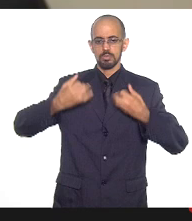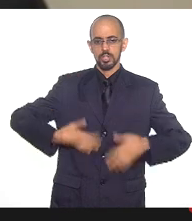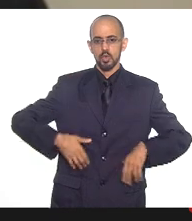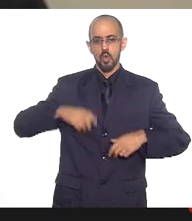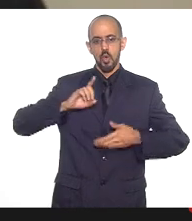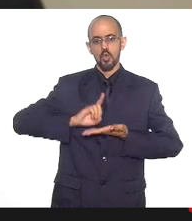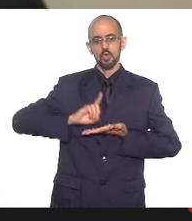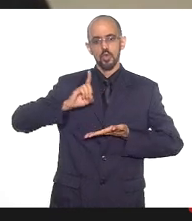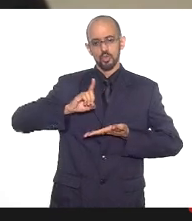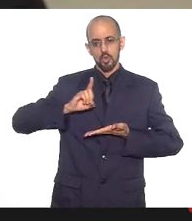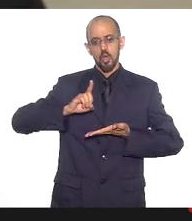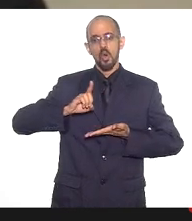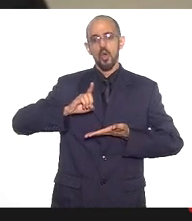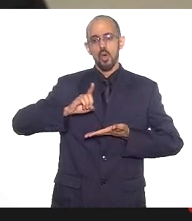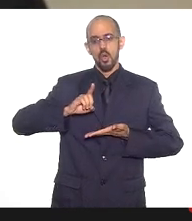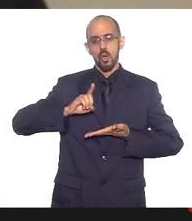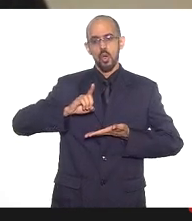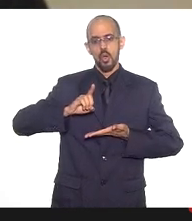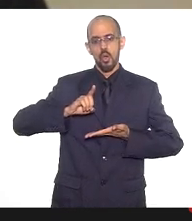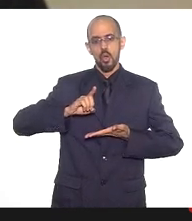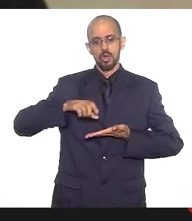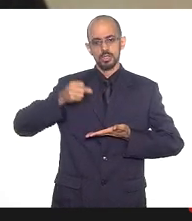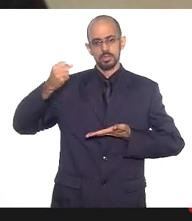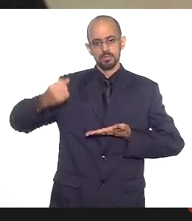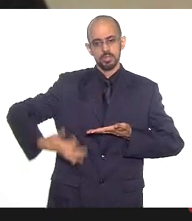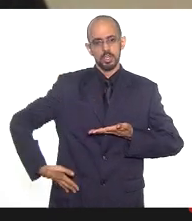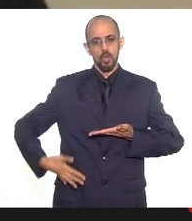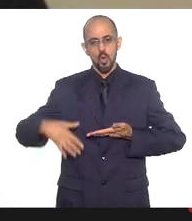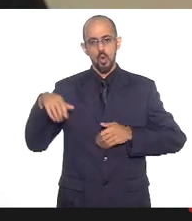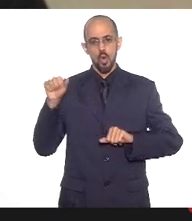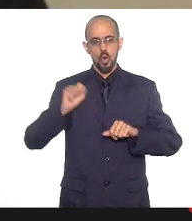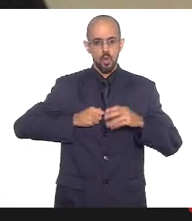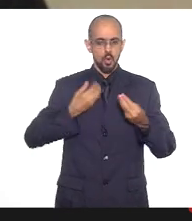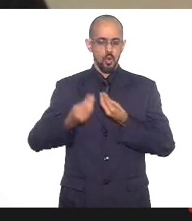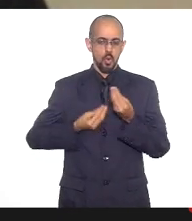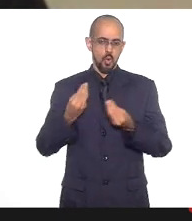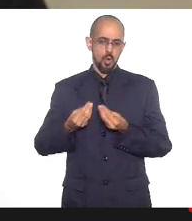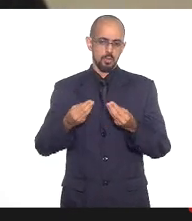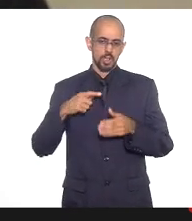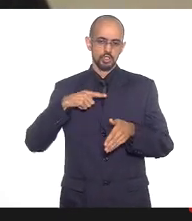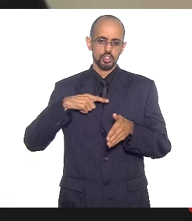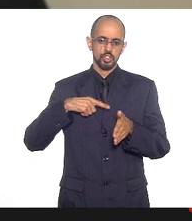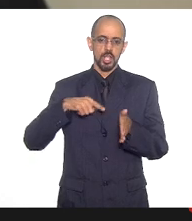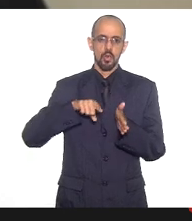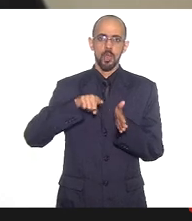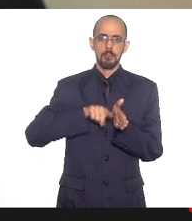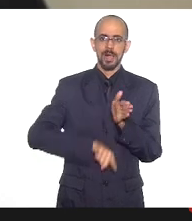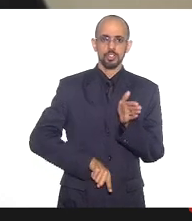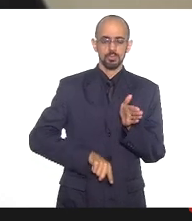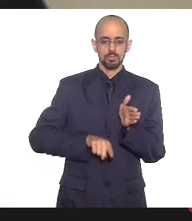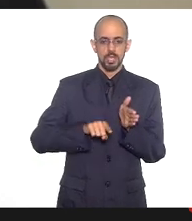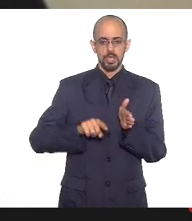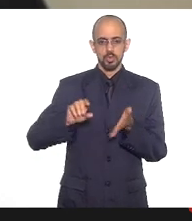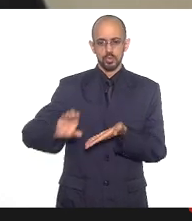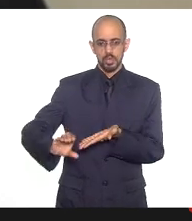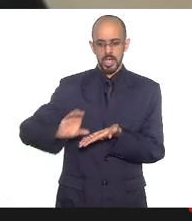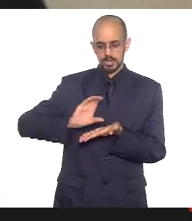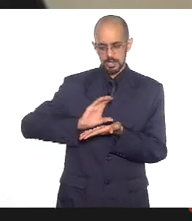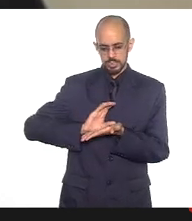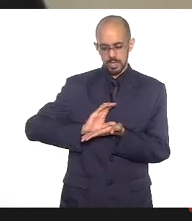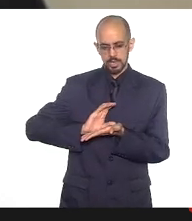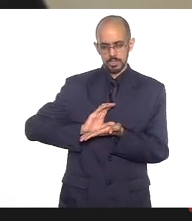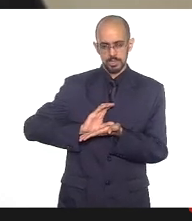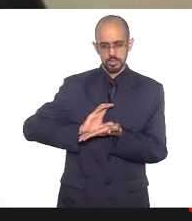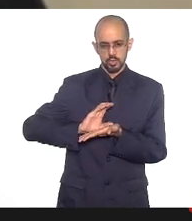Gadelha, ele tocou como isso é considerado dentro do consórcio. Se tem um abatimento das receitas que eu recebo